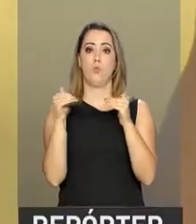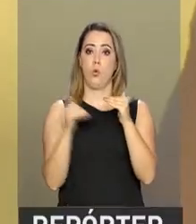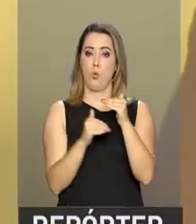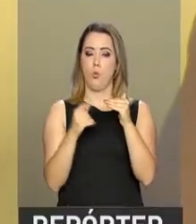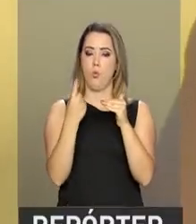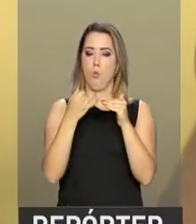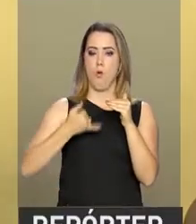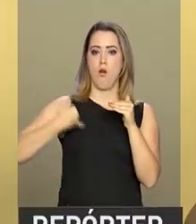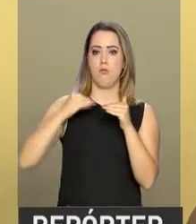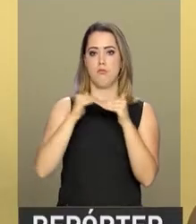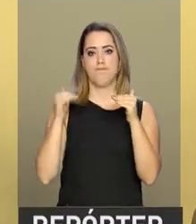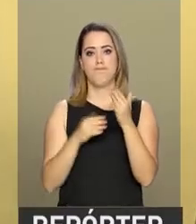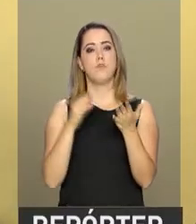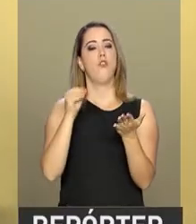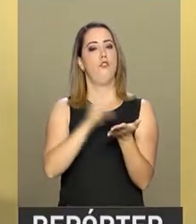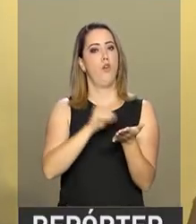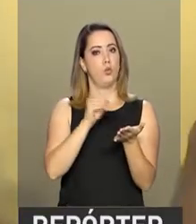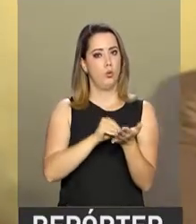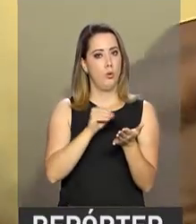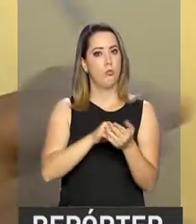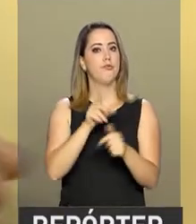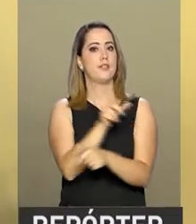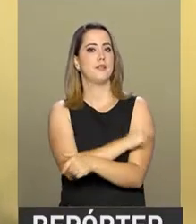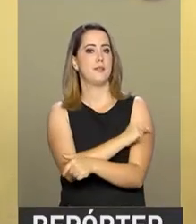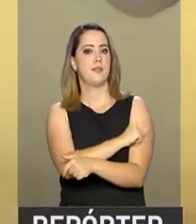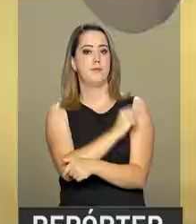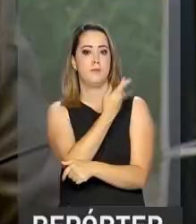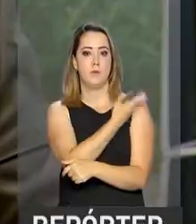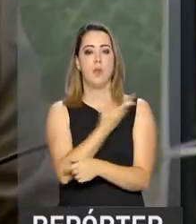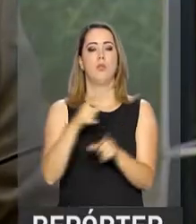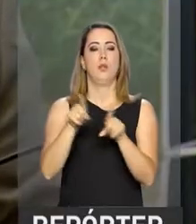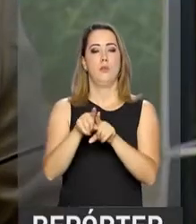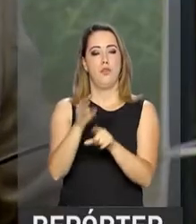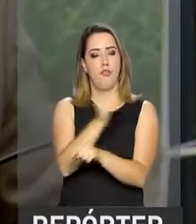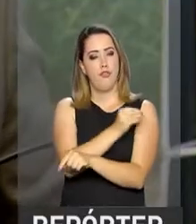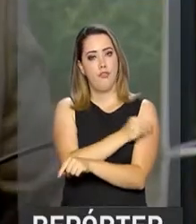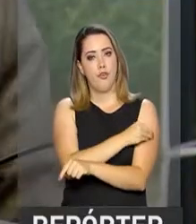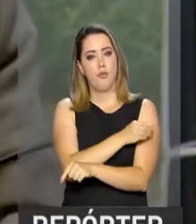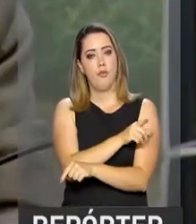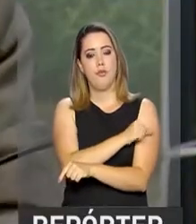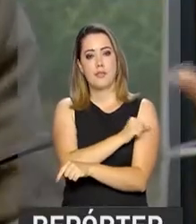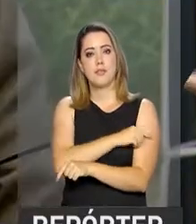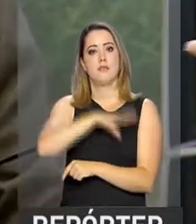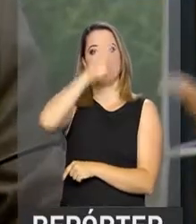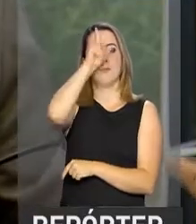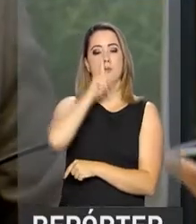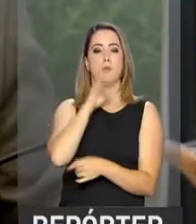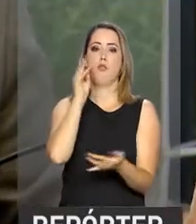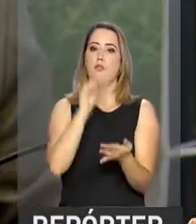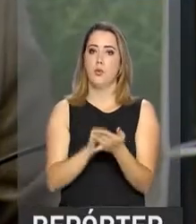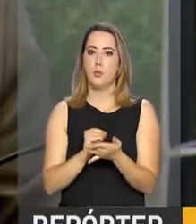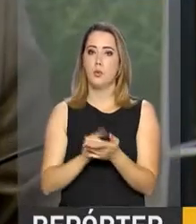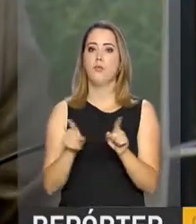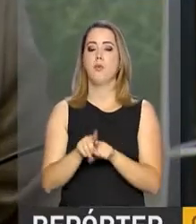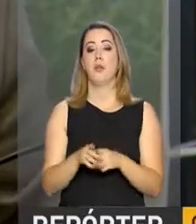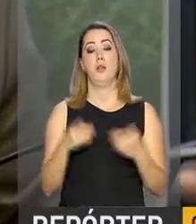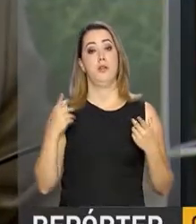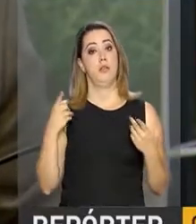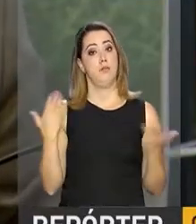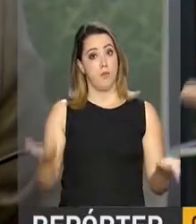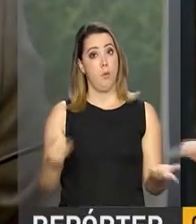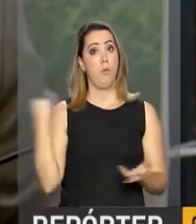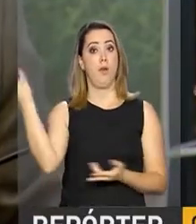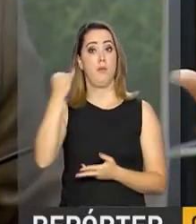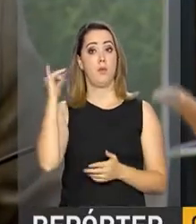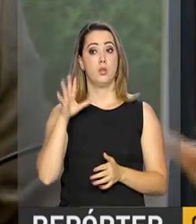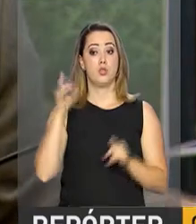milhão e cem mil não receberam a dose contra a febre amarela por isso a importância de que todo mundo compareçam ao serviço de saúde porque